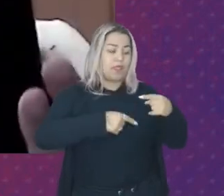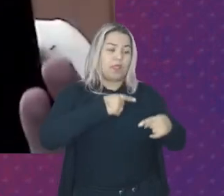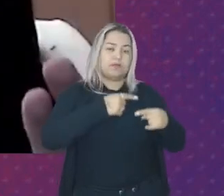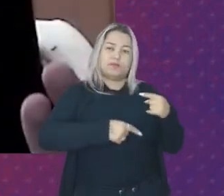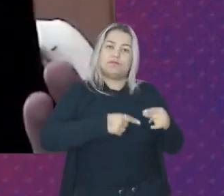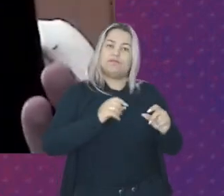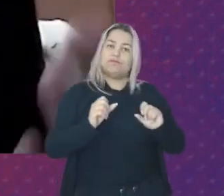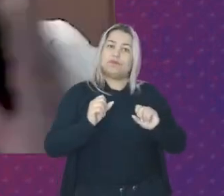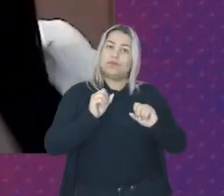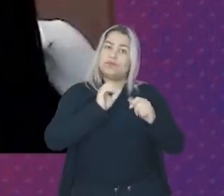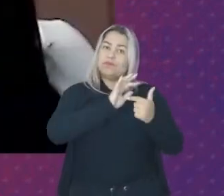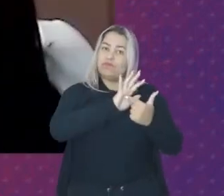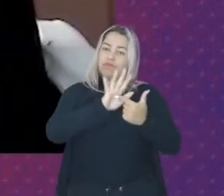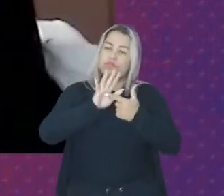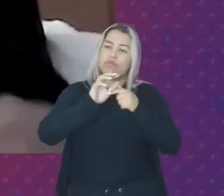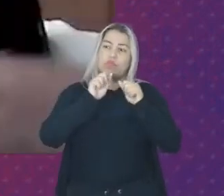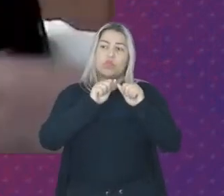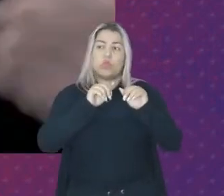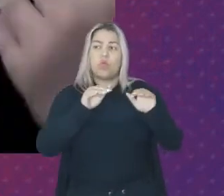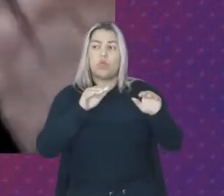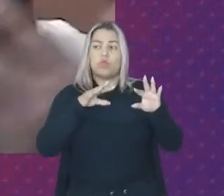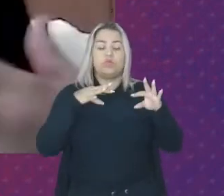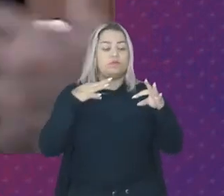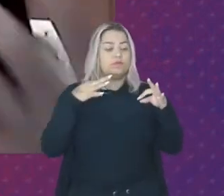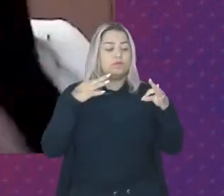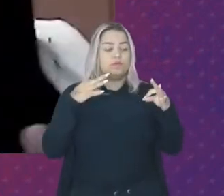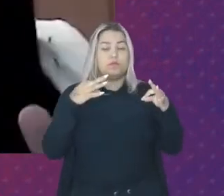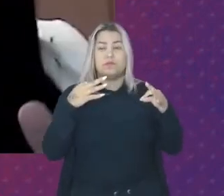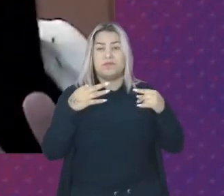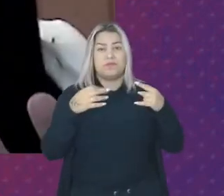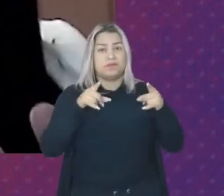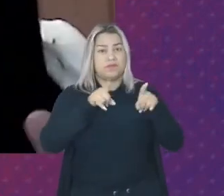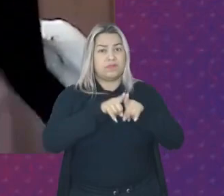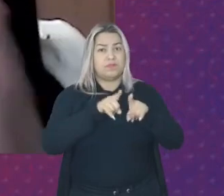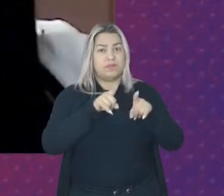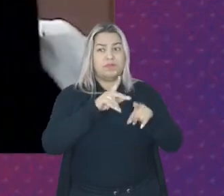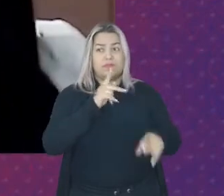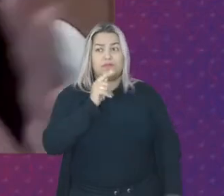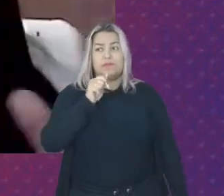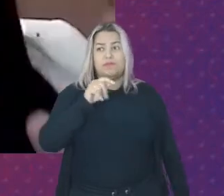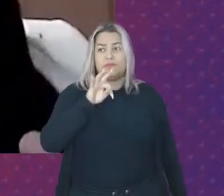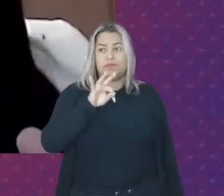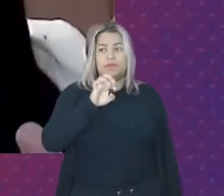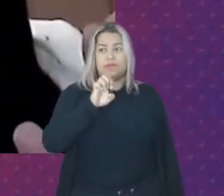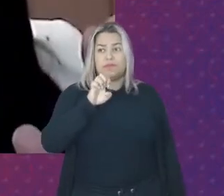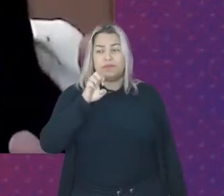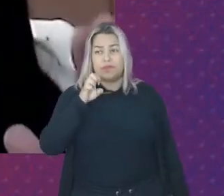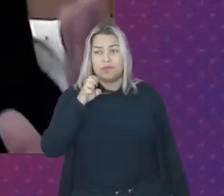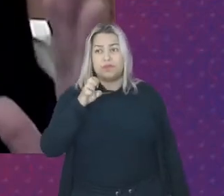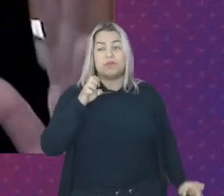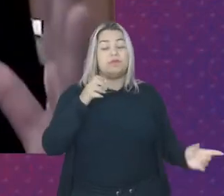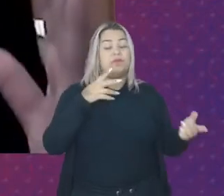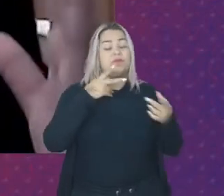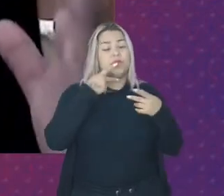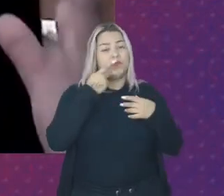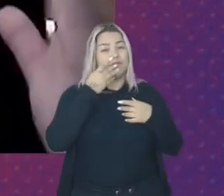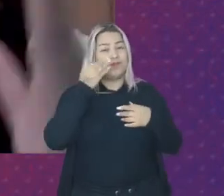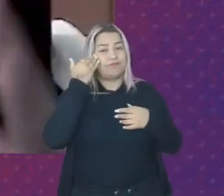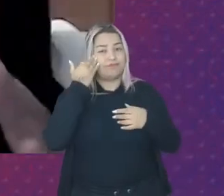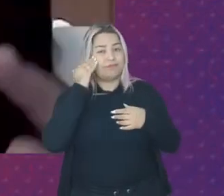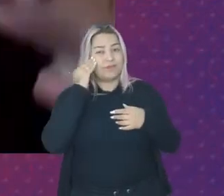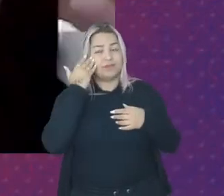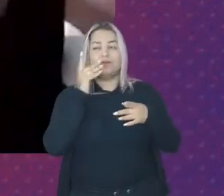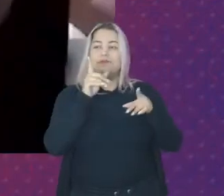do que postar. E aí, muitos políticos têm medo de hater. Eu estou falando isso que é para você entender